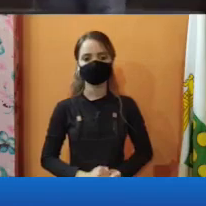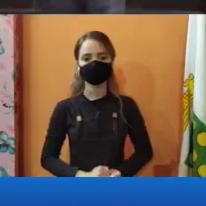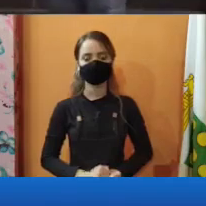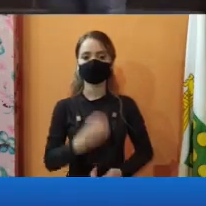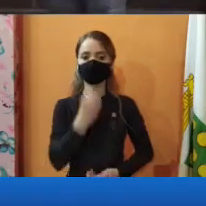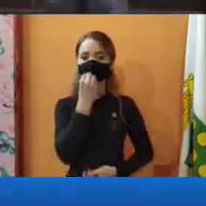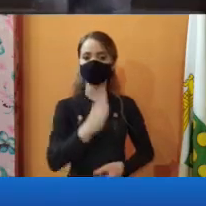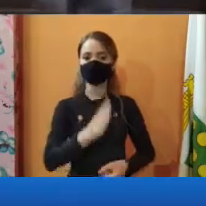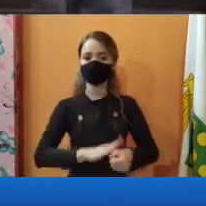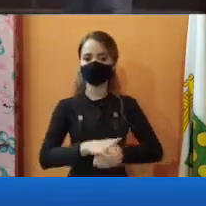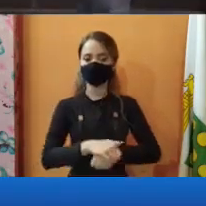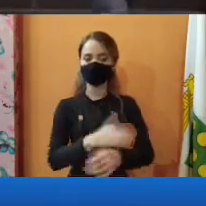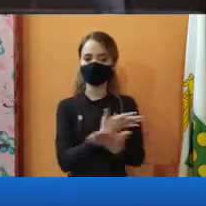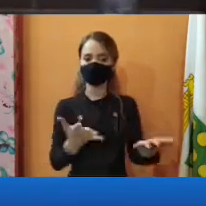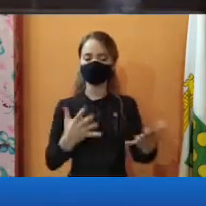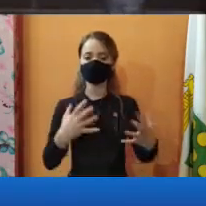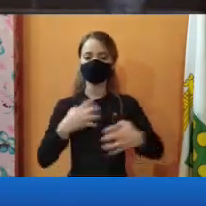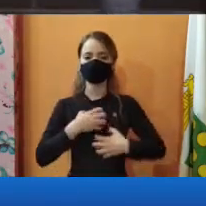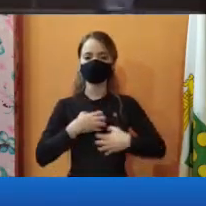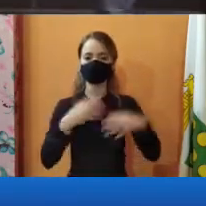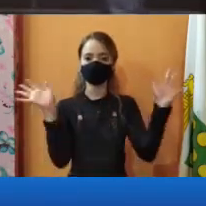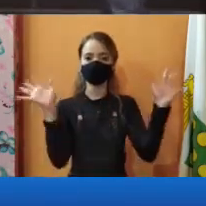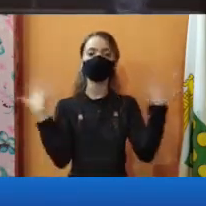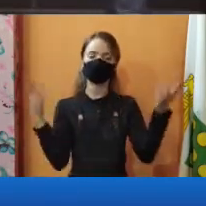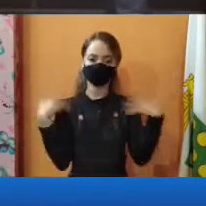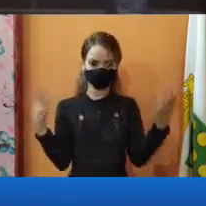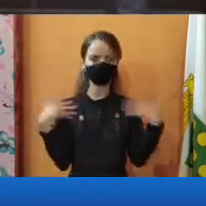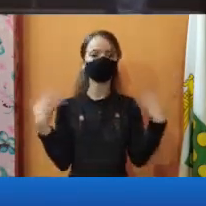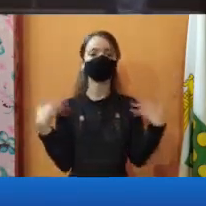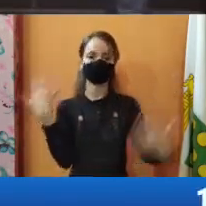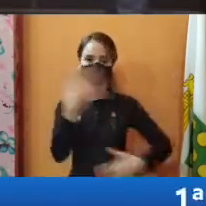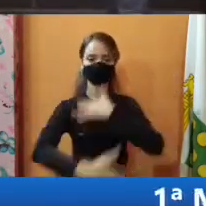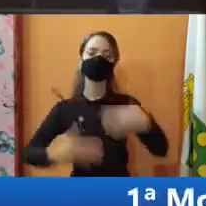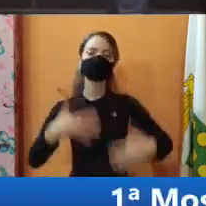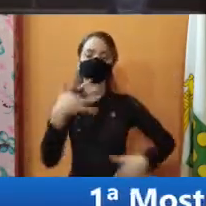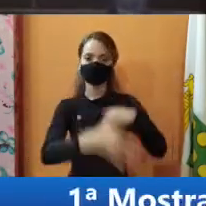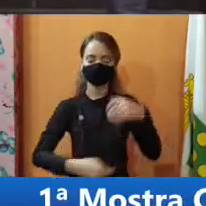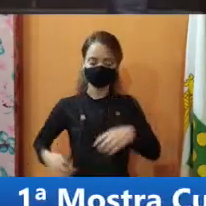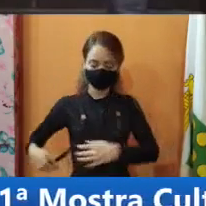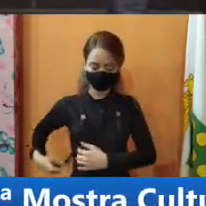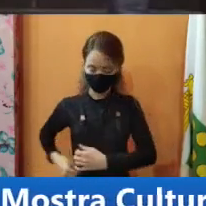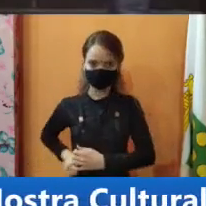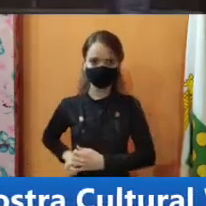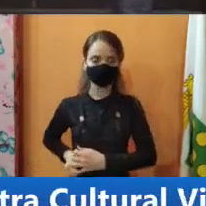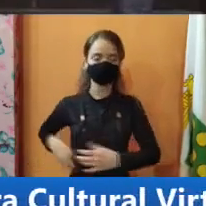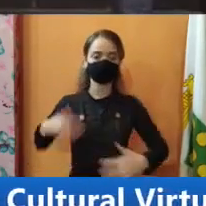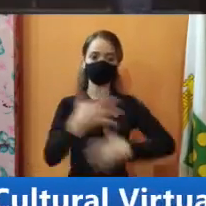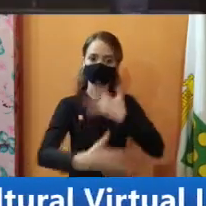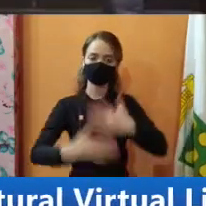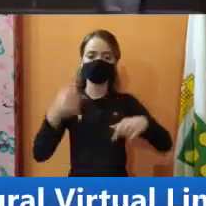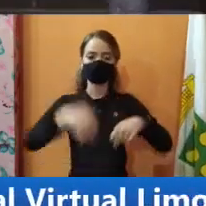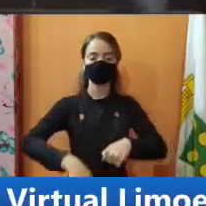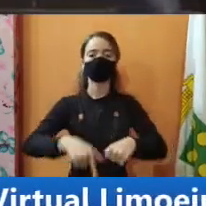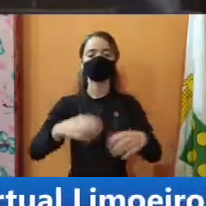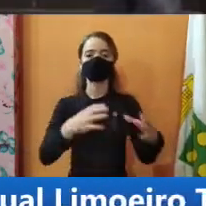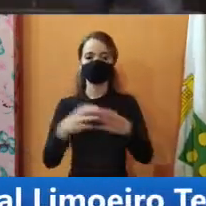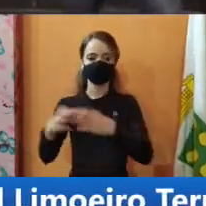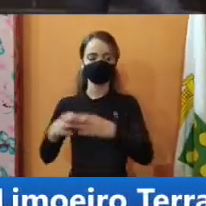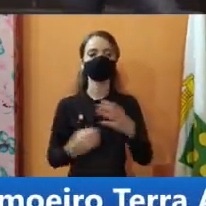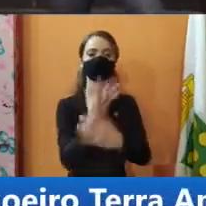Boa noite, pessoal. Para mim é uma alegria estar aqui, dividindo esse momento com tanta gente boa que tem aqui dentro desse